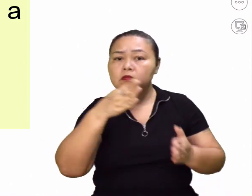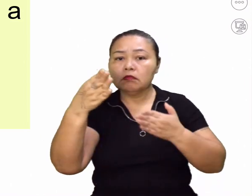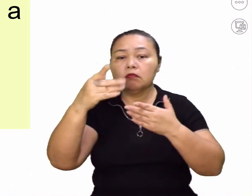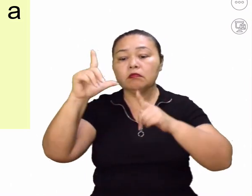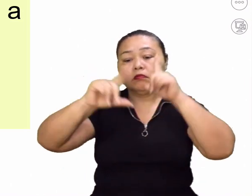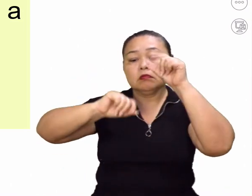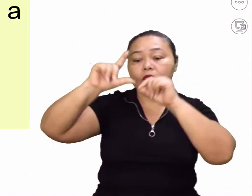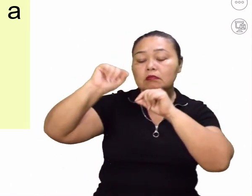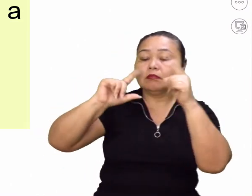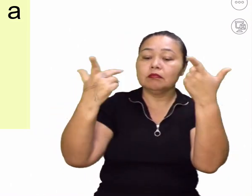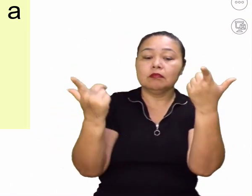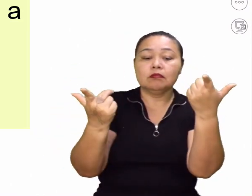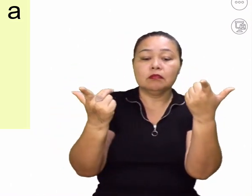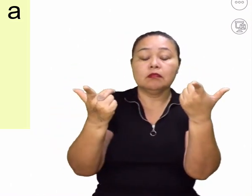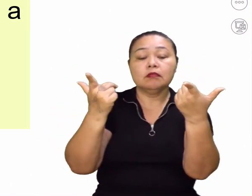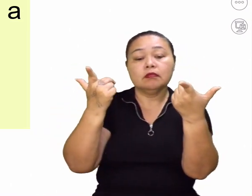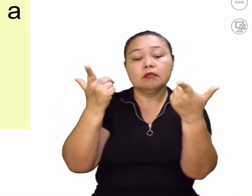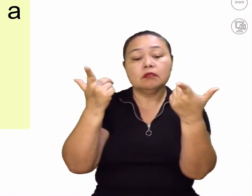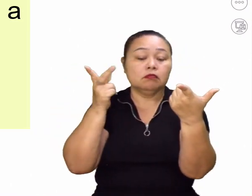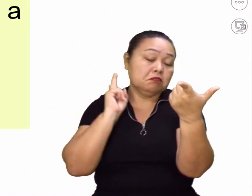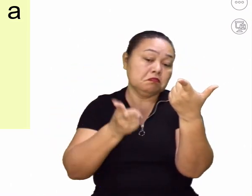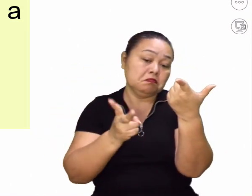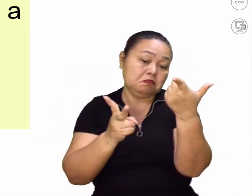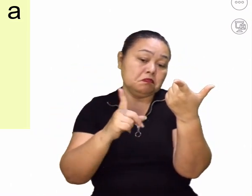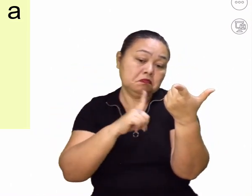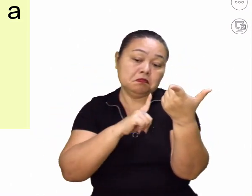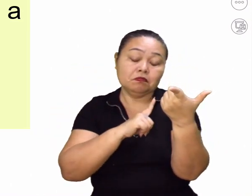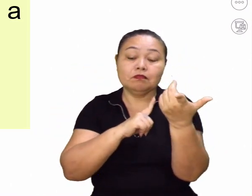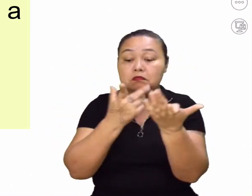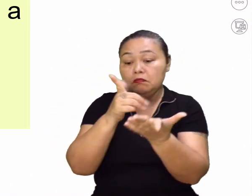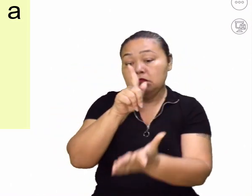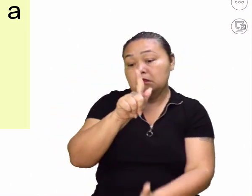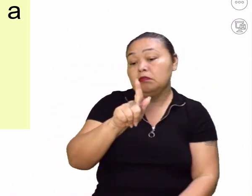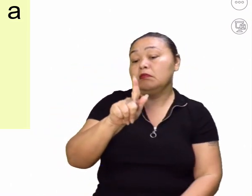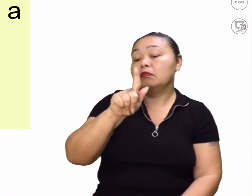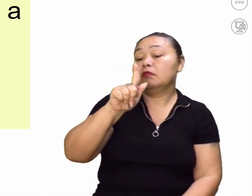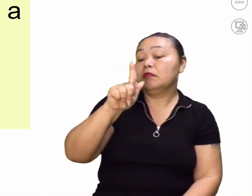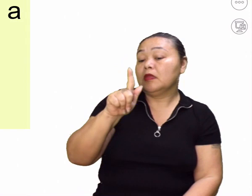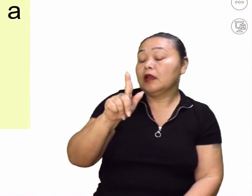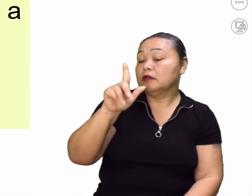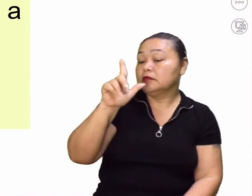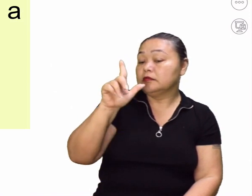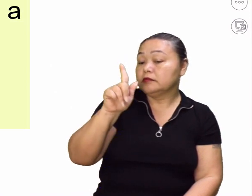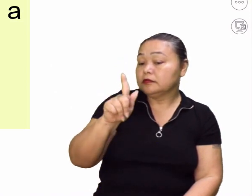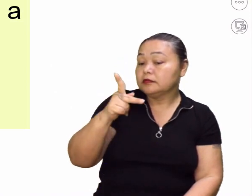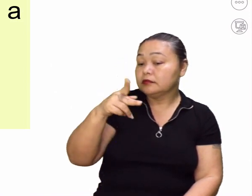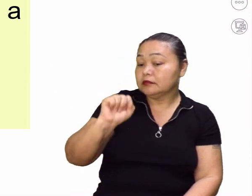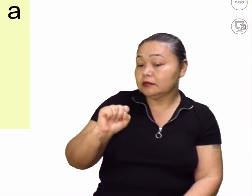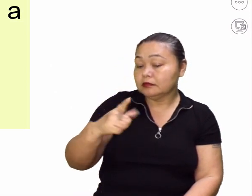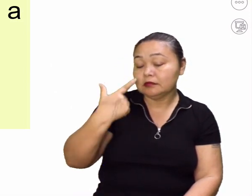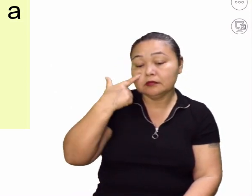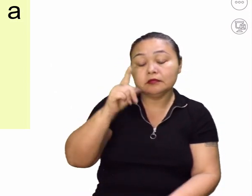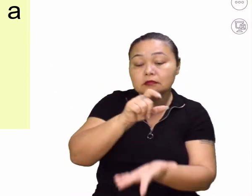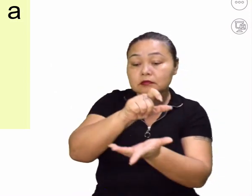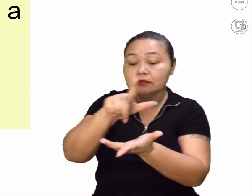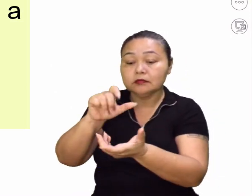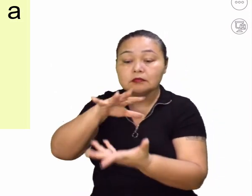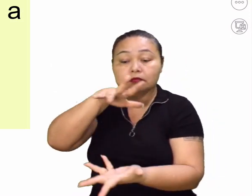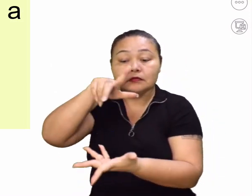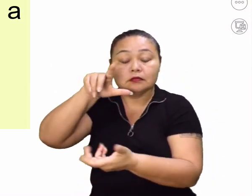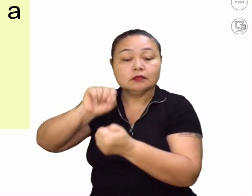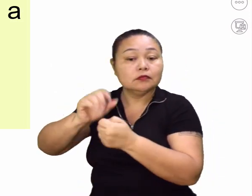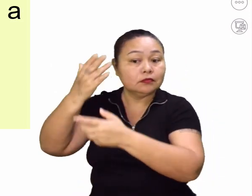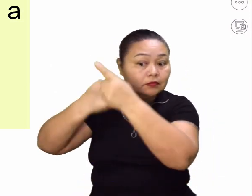pelos astros, que nem sempre existiu o GPS, que é o Sistema de Posicionamento Global. Então, no passado,